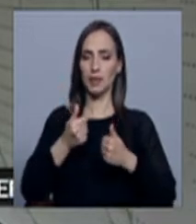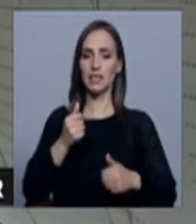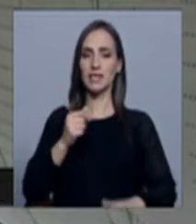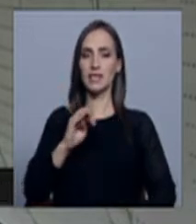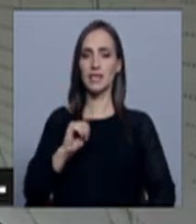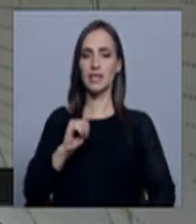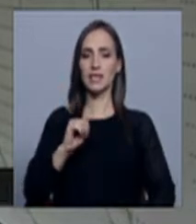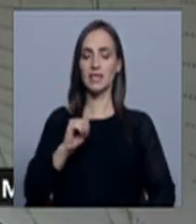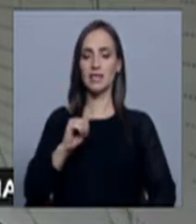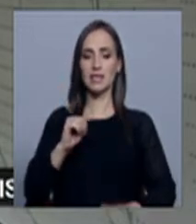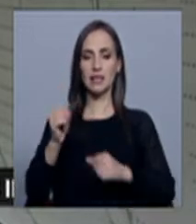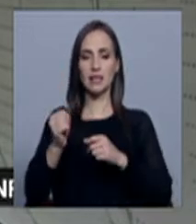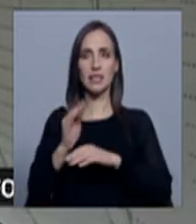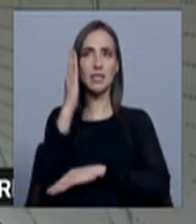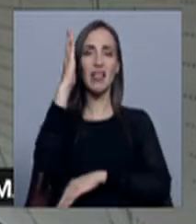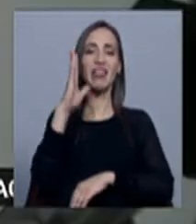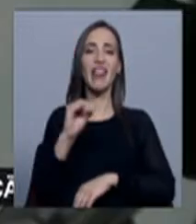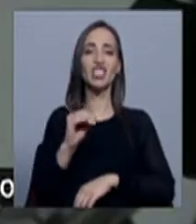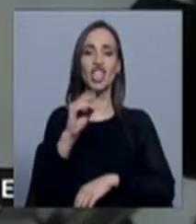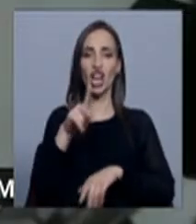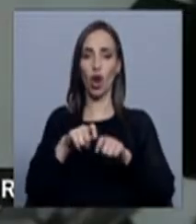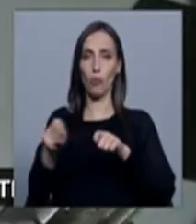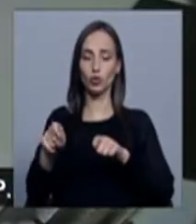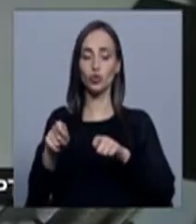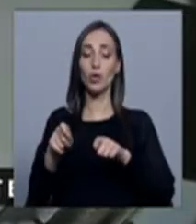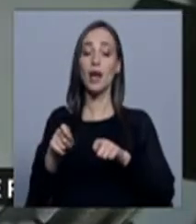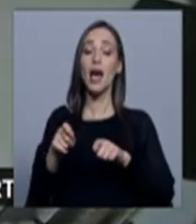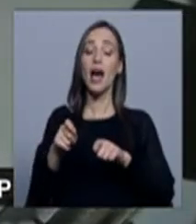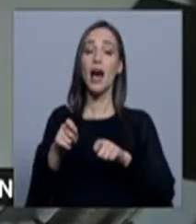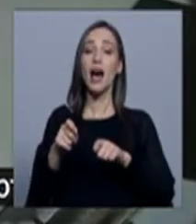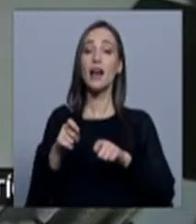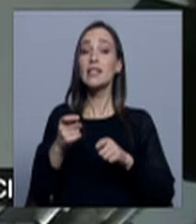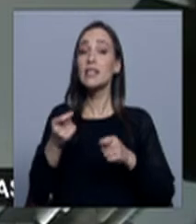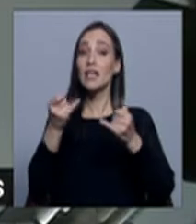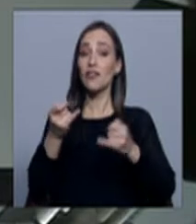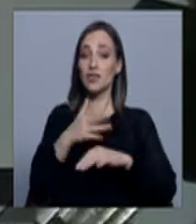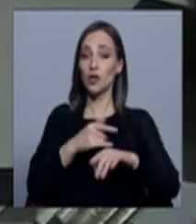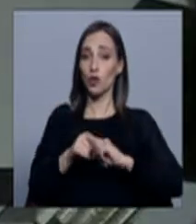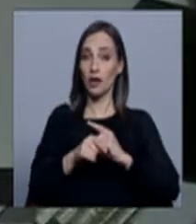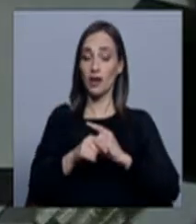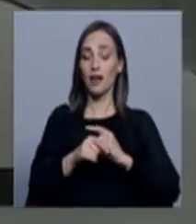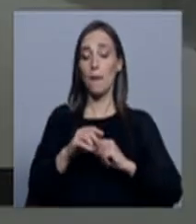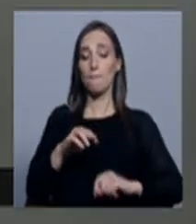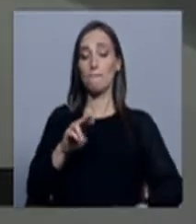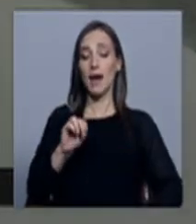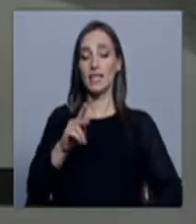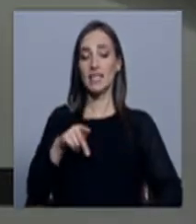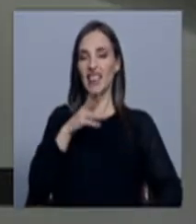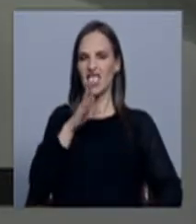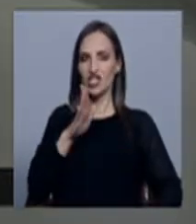uma altitude de 10 km. E agora quais são os próximos passos? Elon Musk já o disse. Cada vez mais ambiciosos, ou seja, voos cada vez